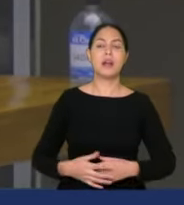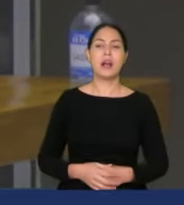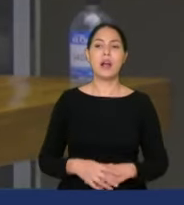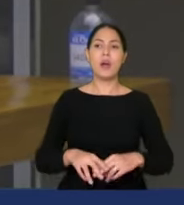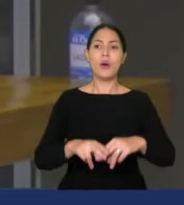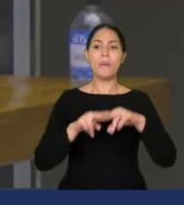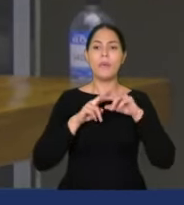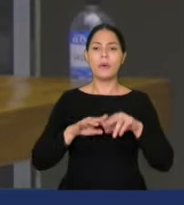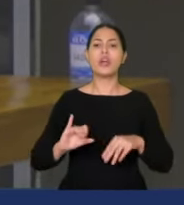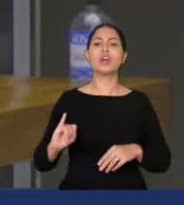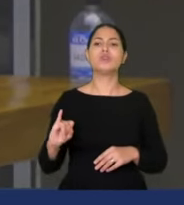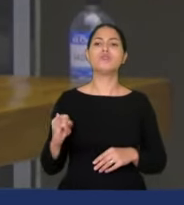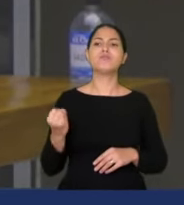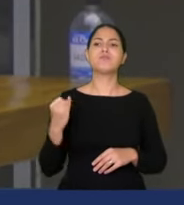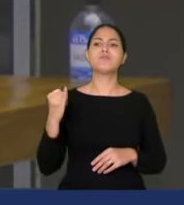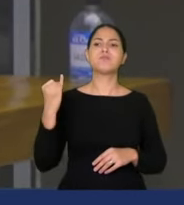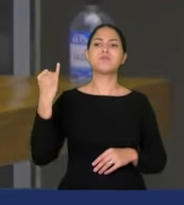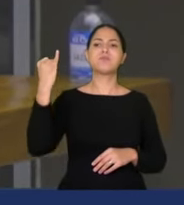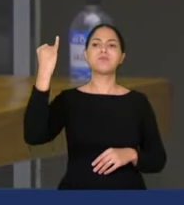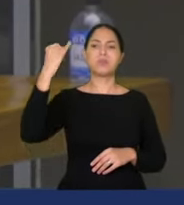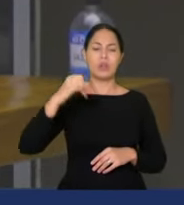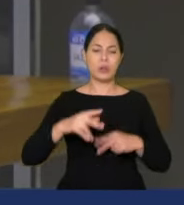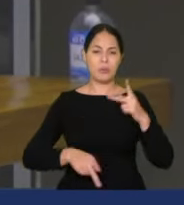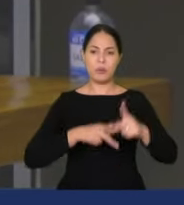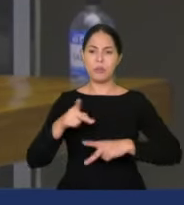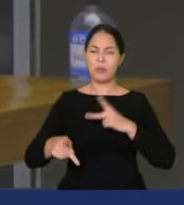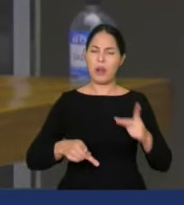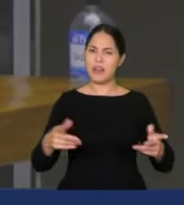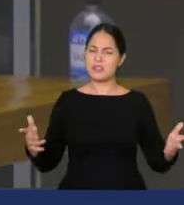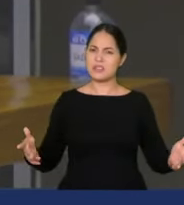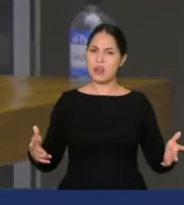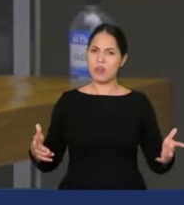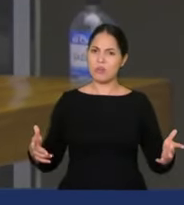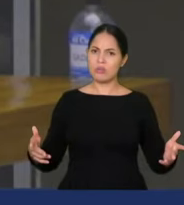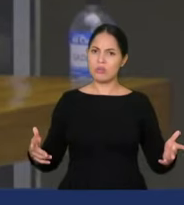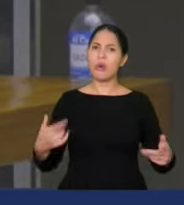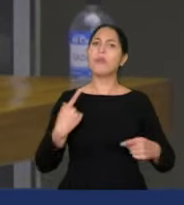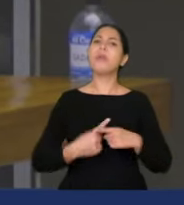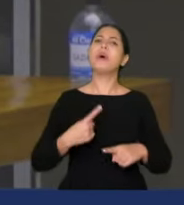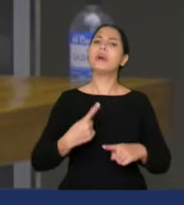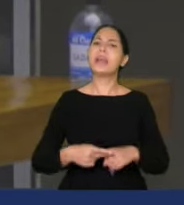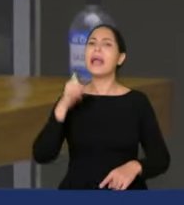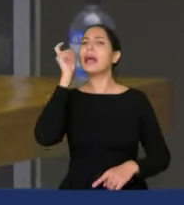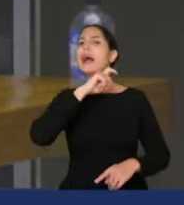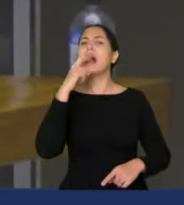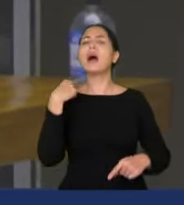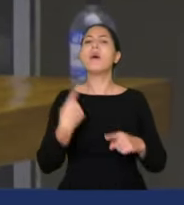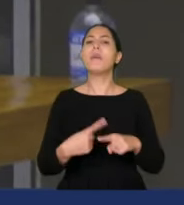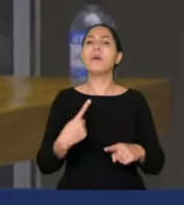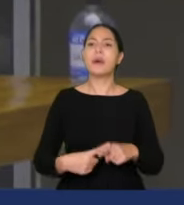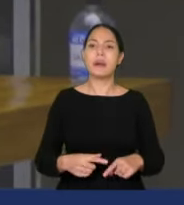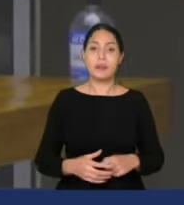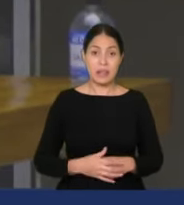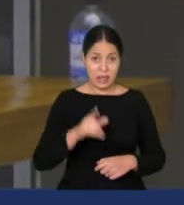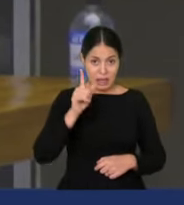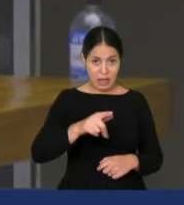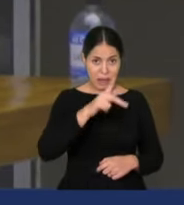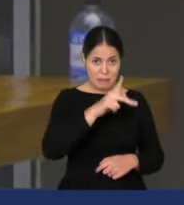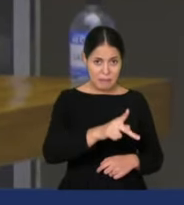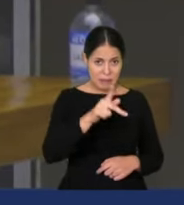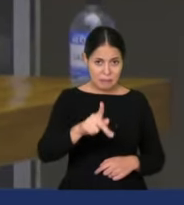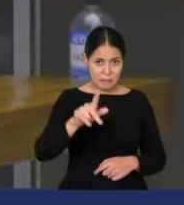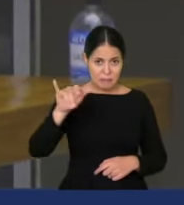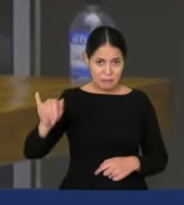juro, mentindo para a população. É o PPI fictício, esse preço